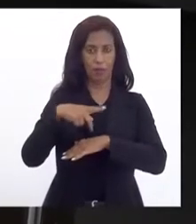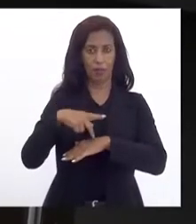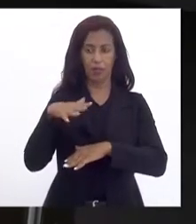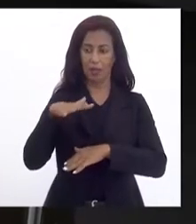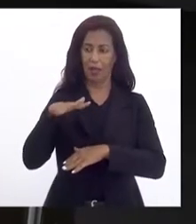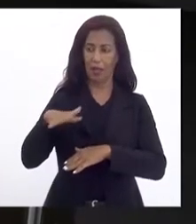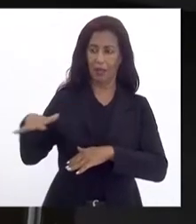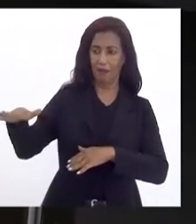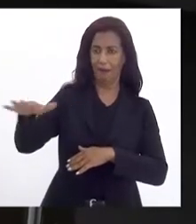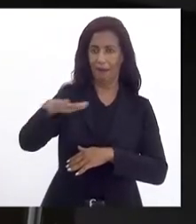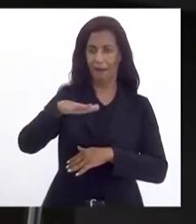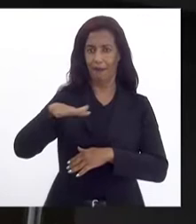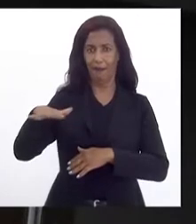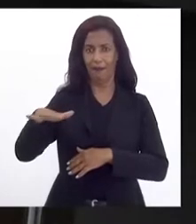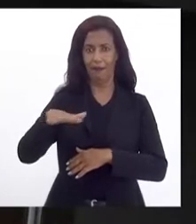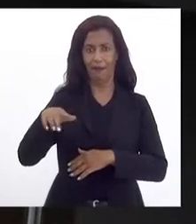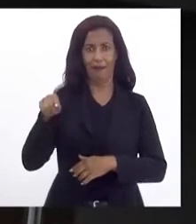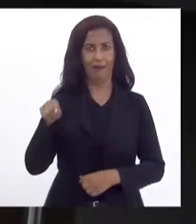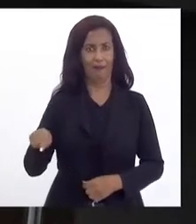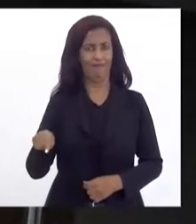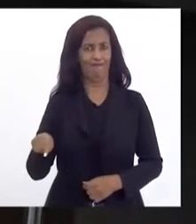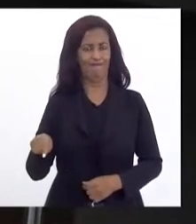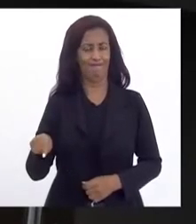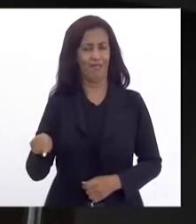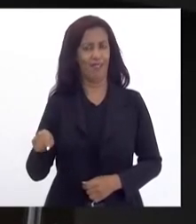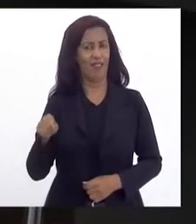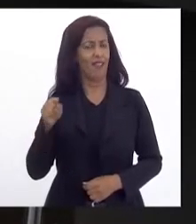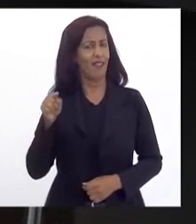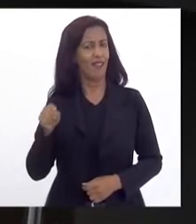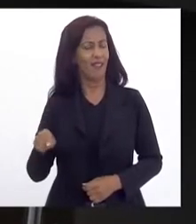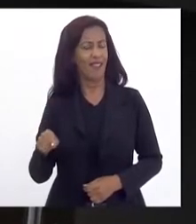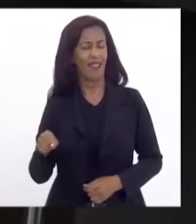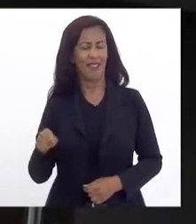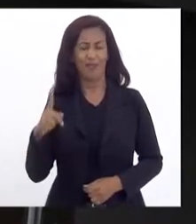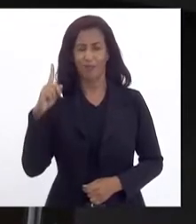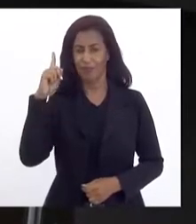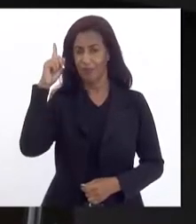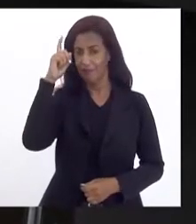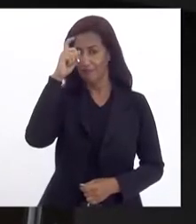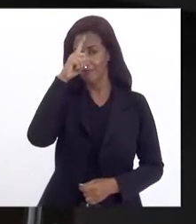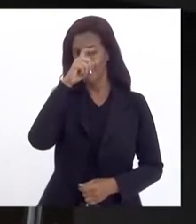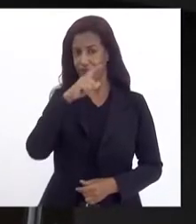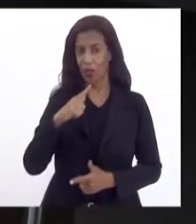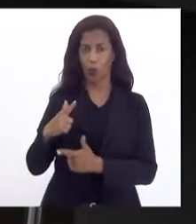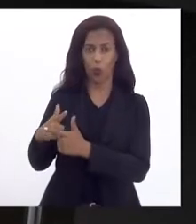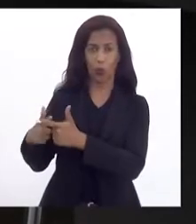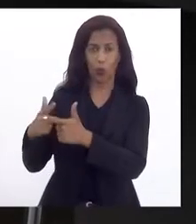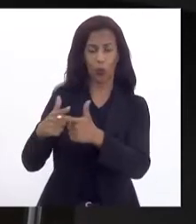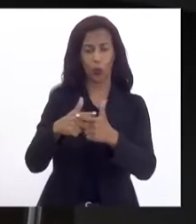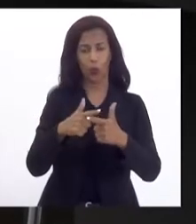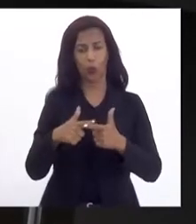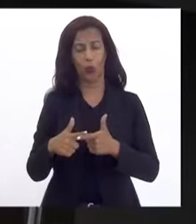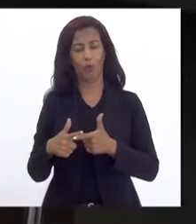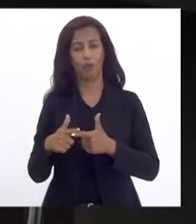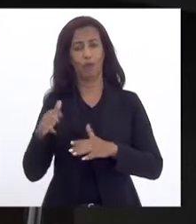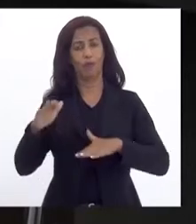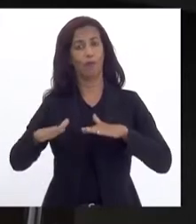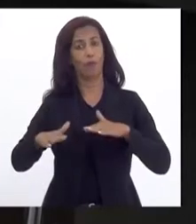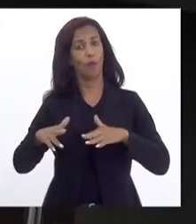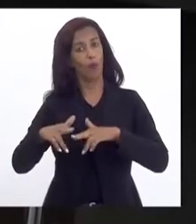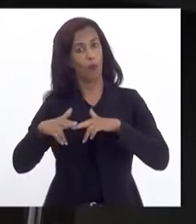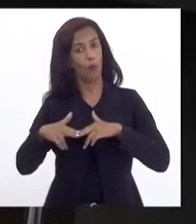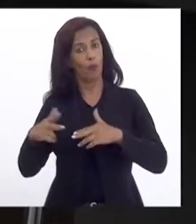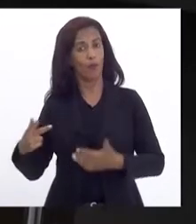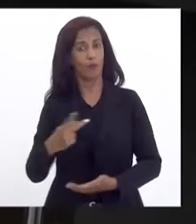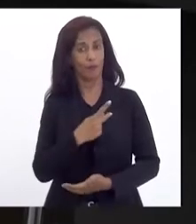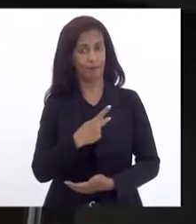Pacheco, é uma posição muito fragilizada, função da posição presidencial.